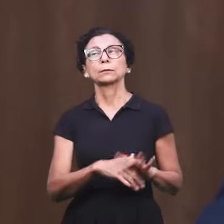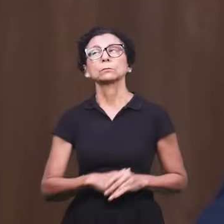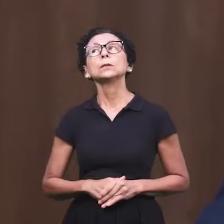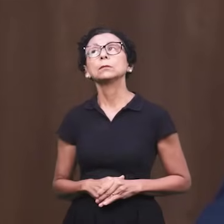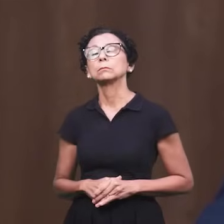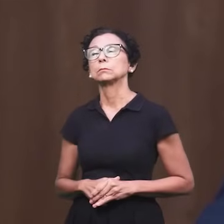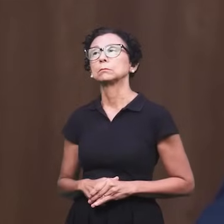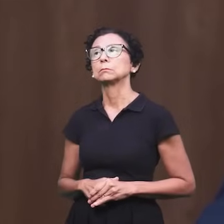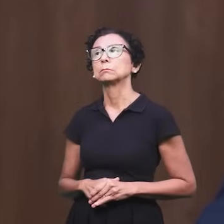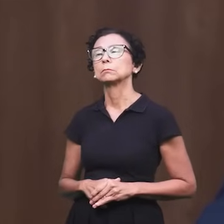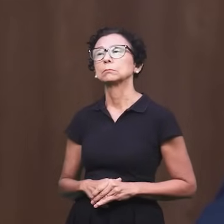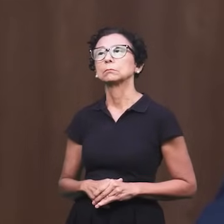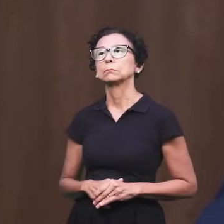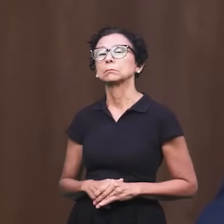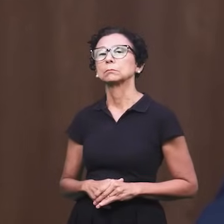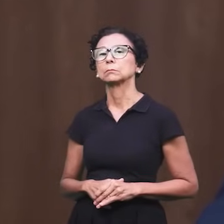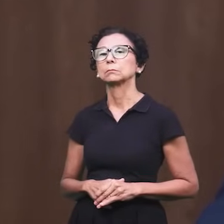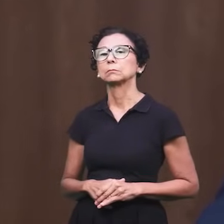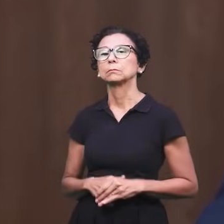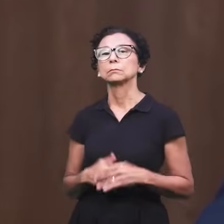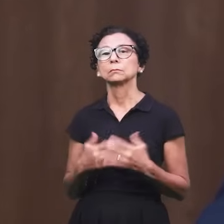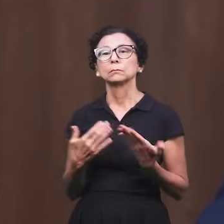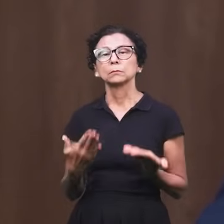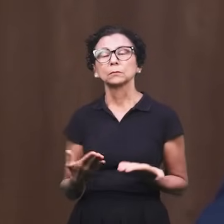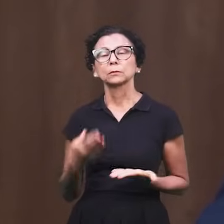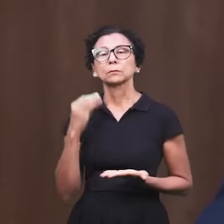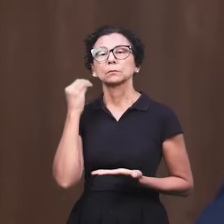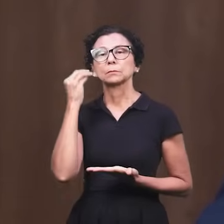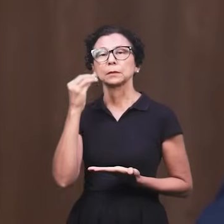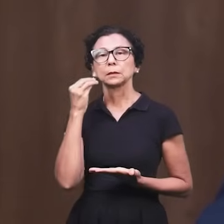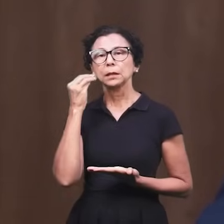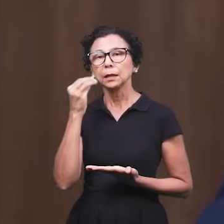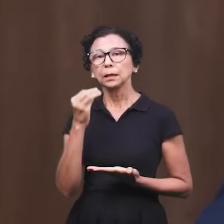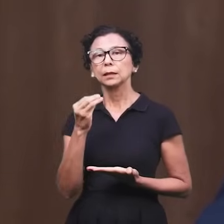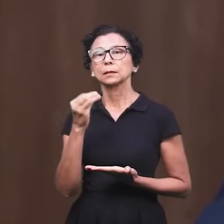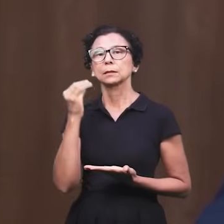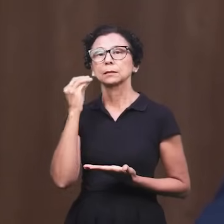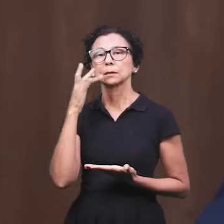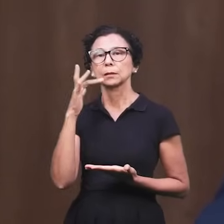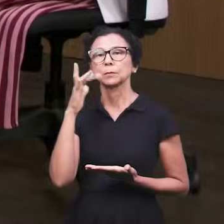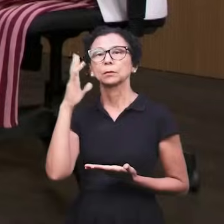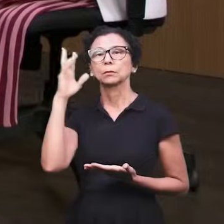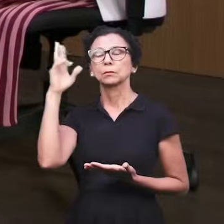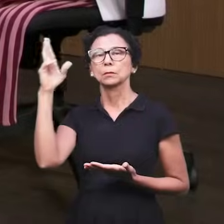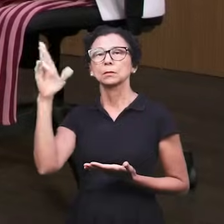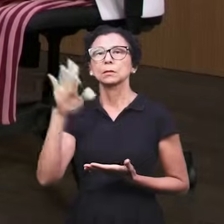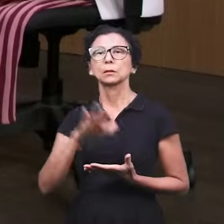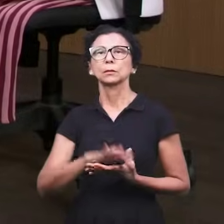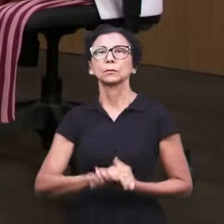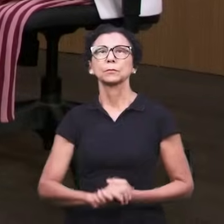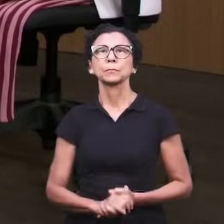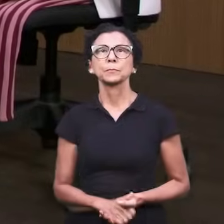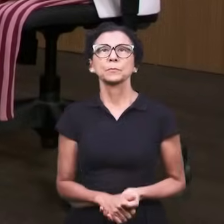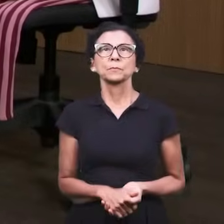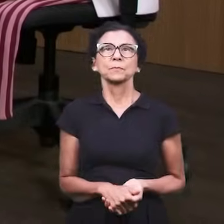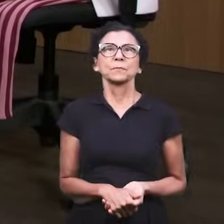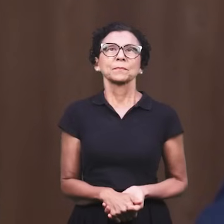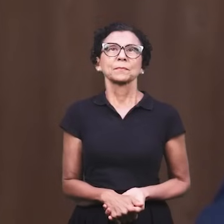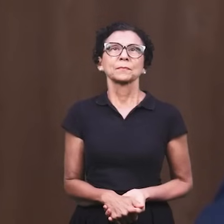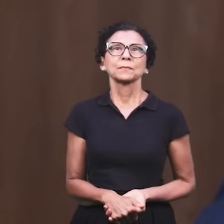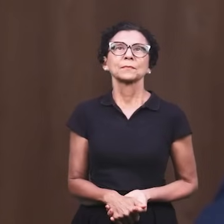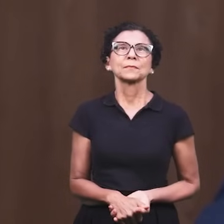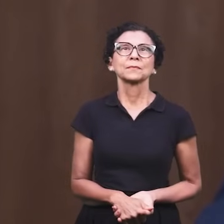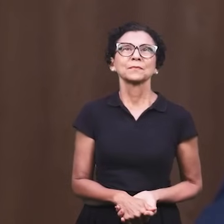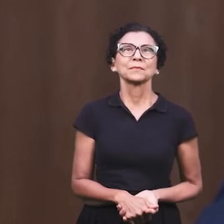Senhor disser que não é, foi uma experiência que você teve no temor do Senhor e tudo. Se for falar de namoro, nós vamos ter que ter uma reunião só